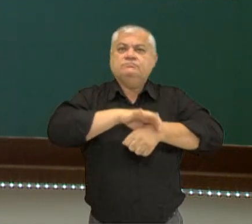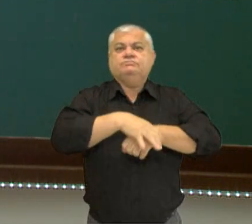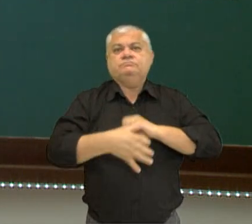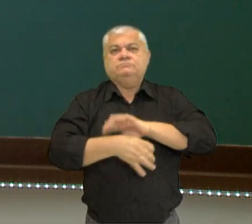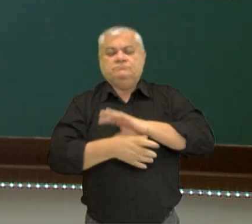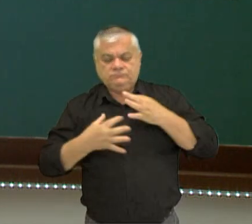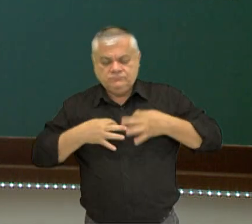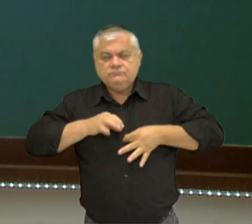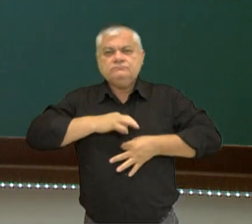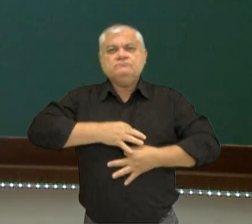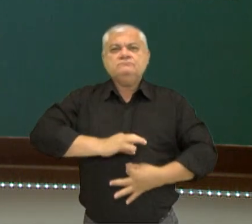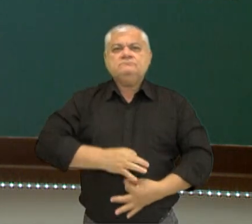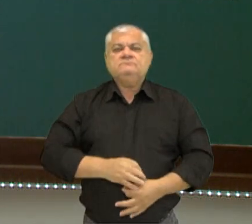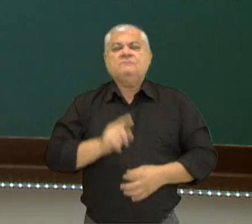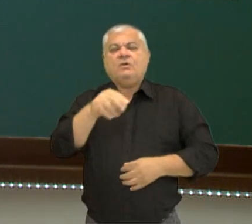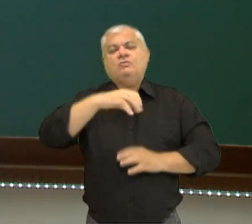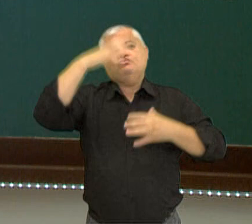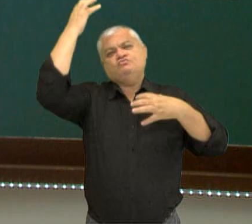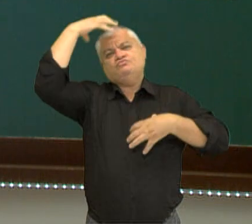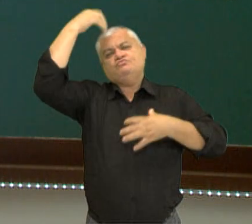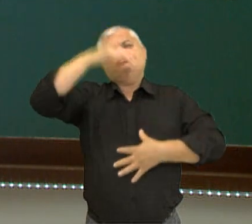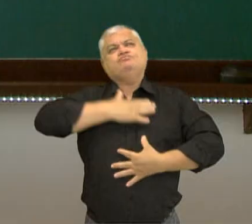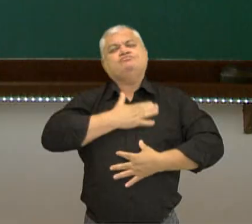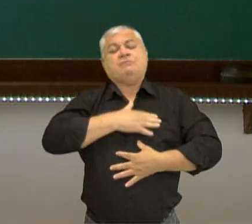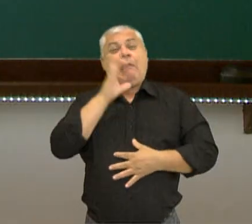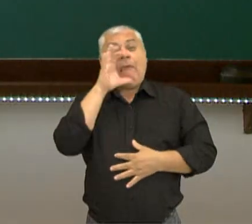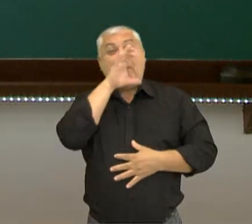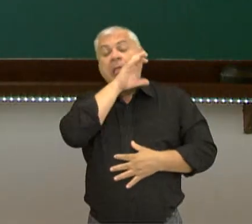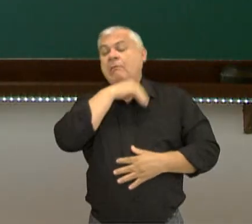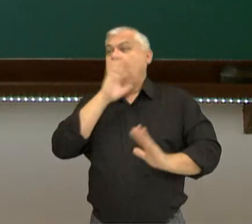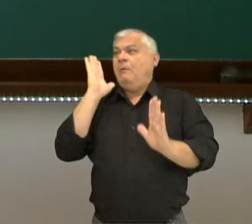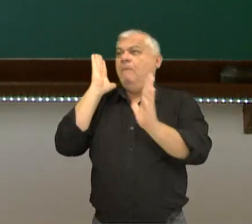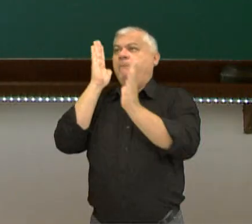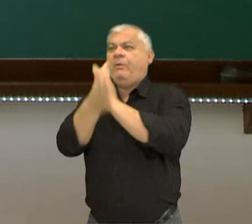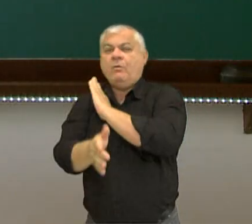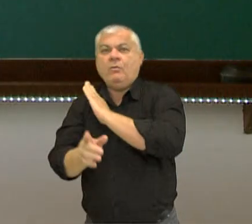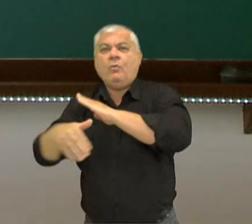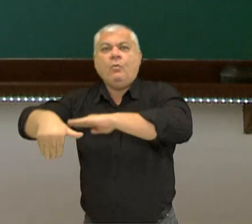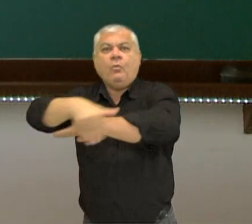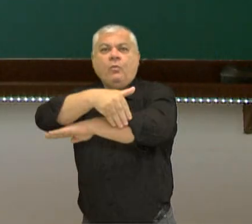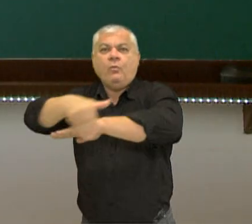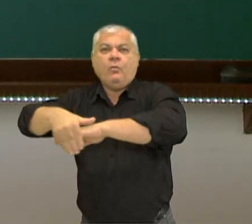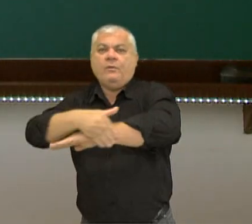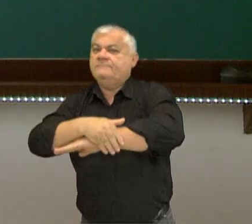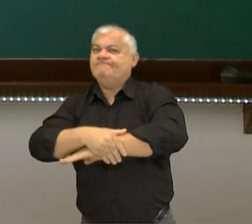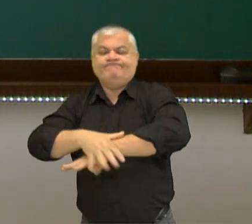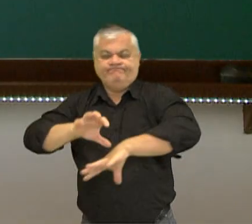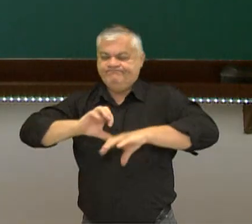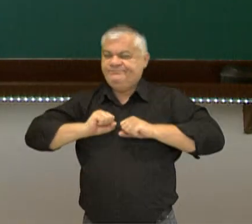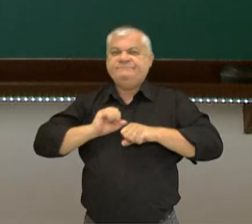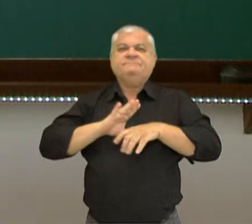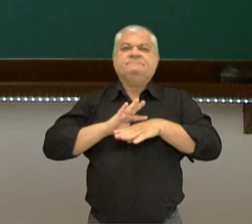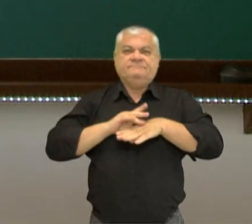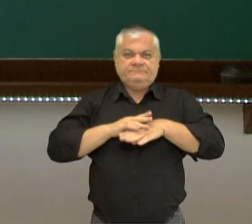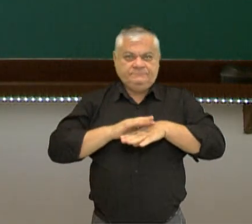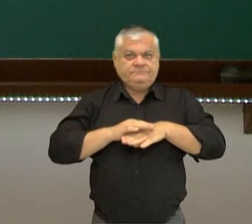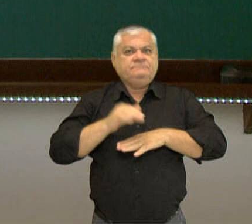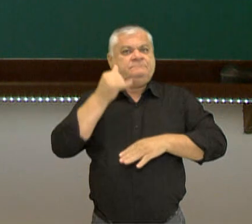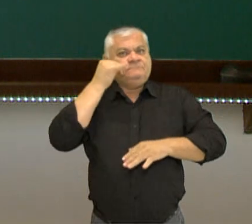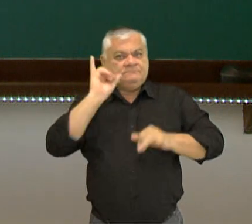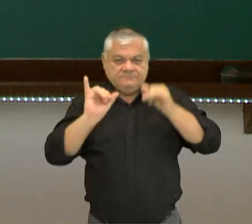depois de um banho quente, né, no frio para fora de casa, porque isso ajuda a manter melhor aí a